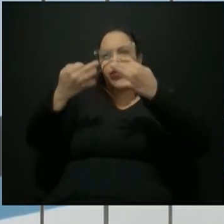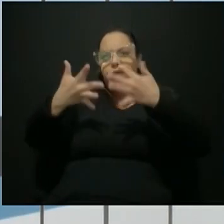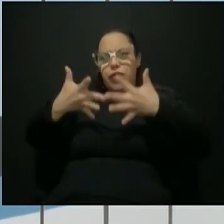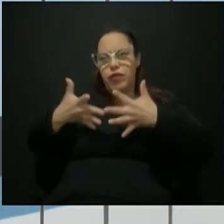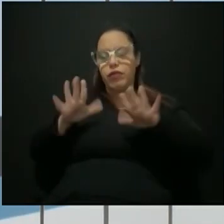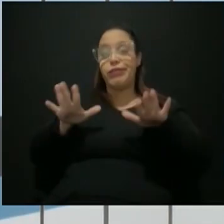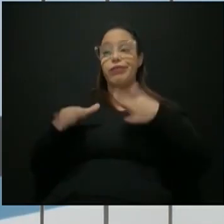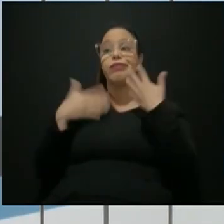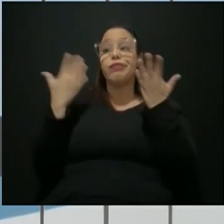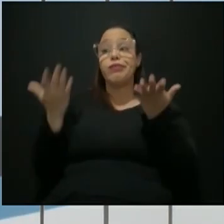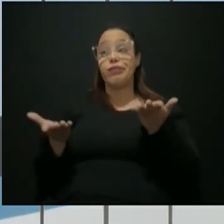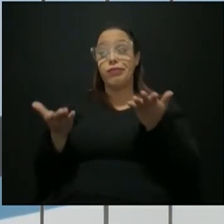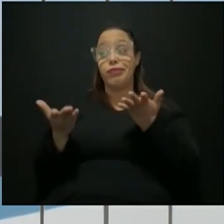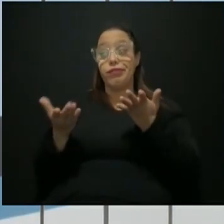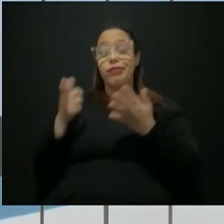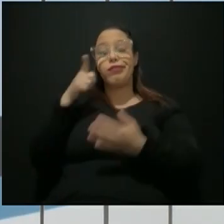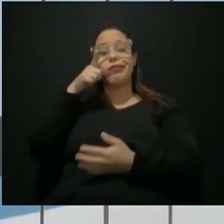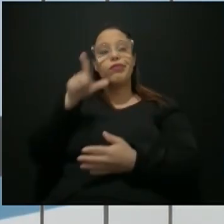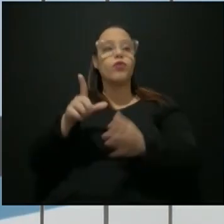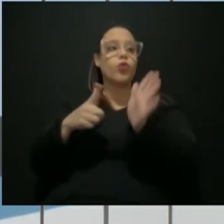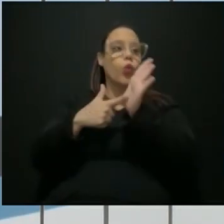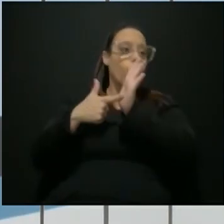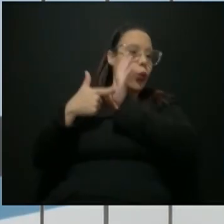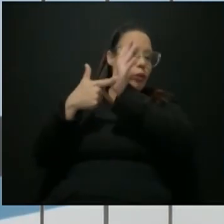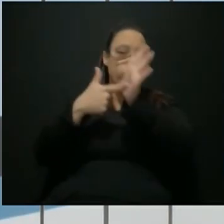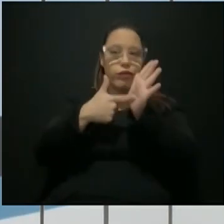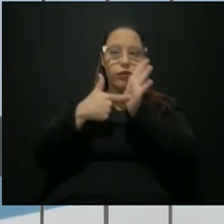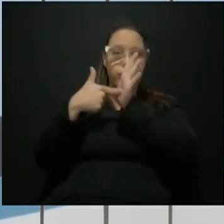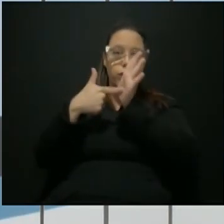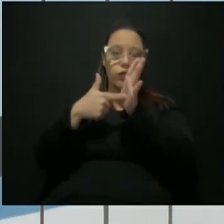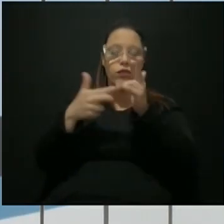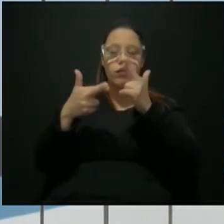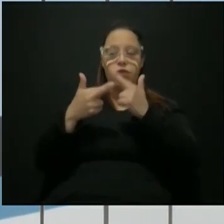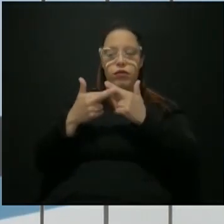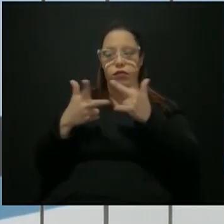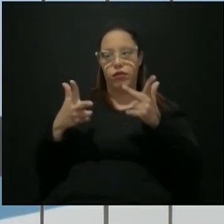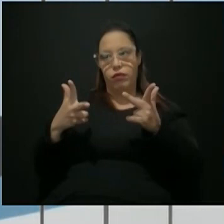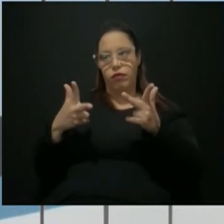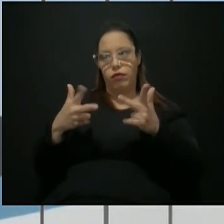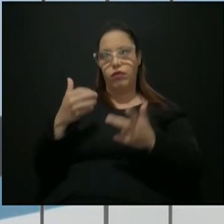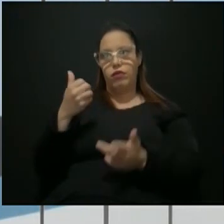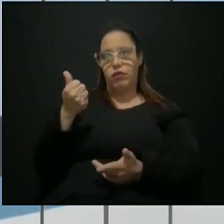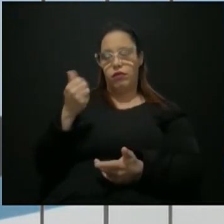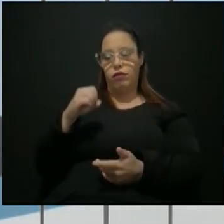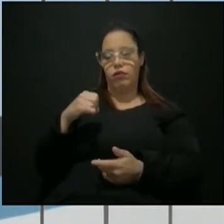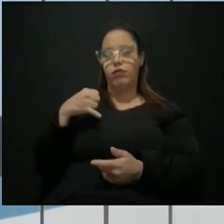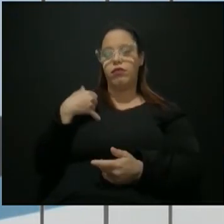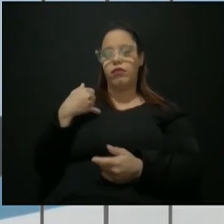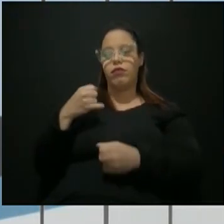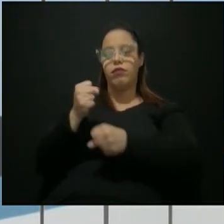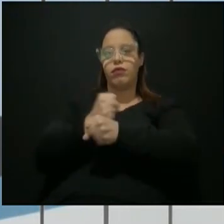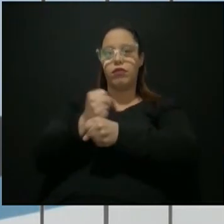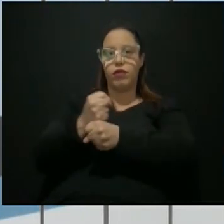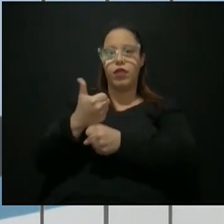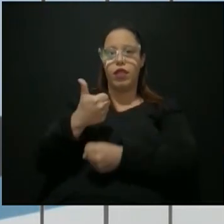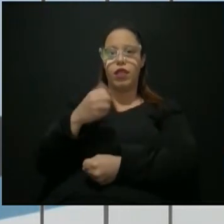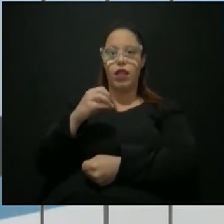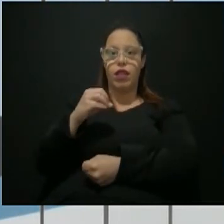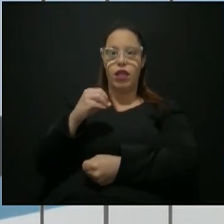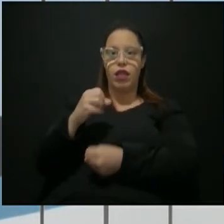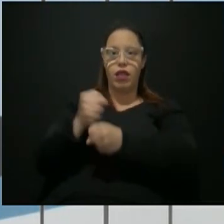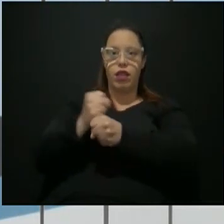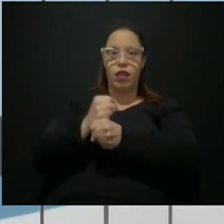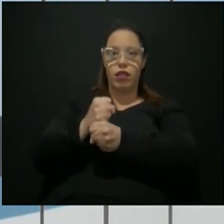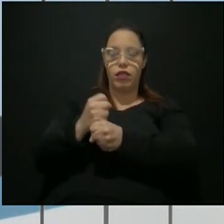gente consegue mostrar é que existe uma diferença de 10 anos, de 10,6 anos, entre faixas de